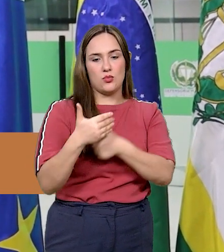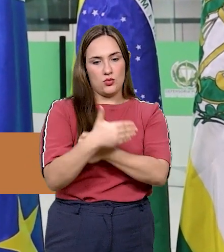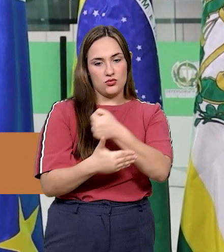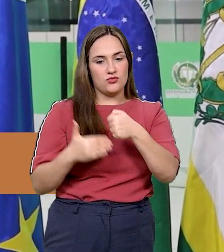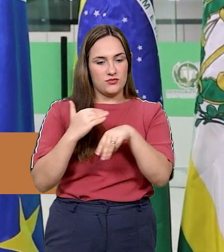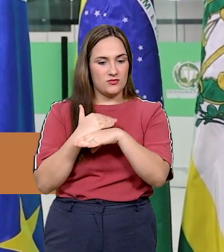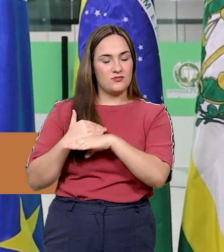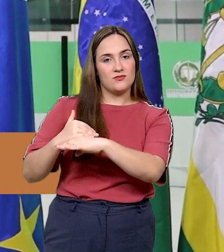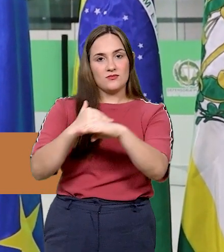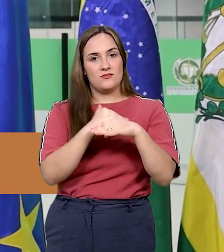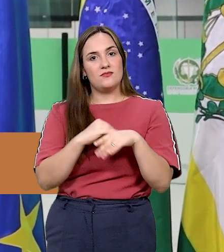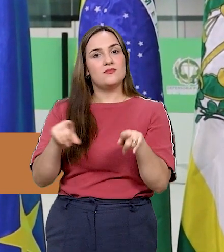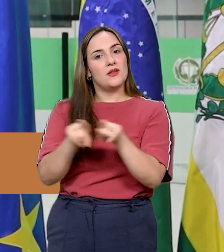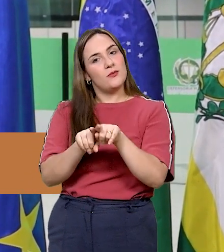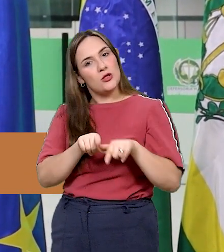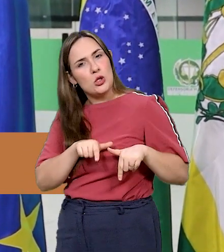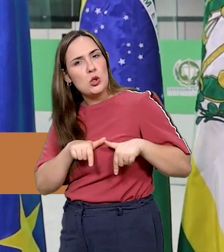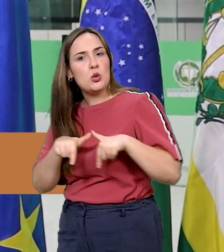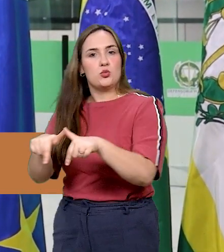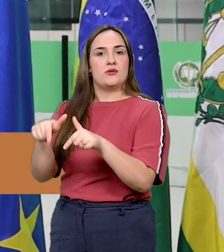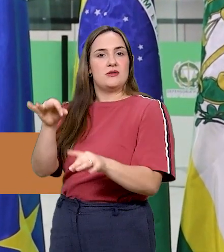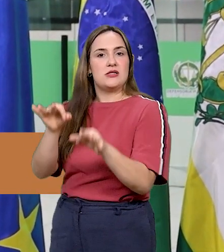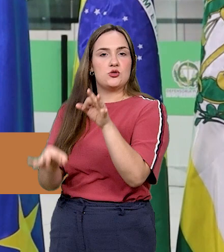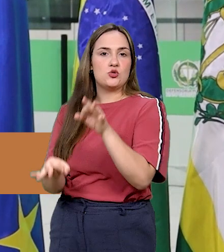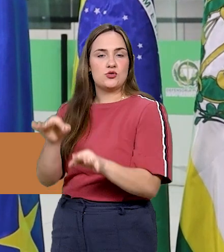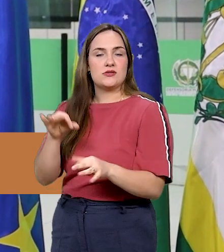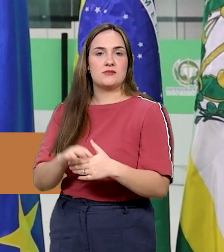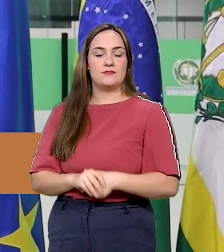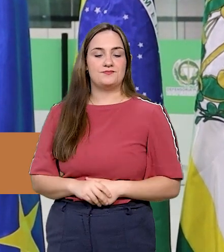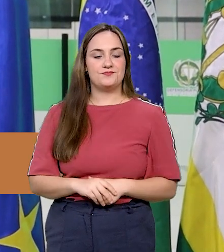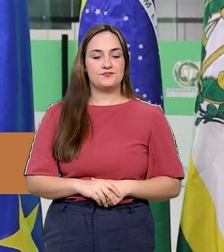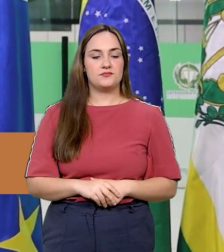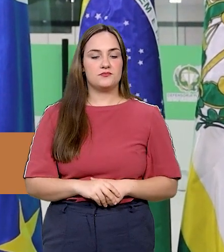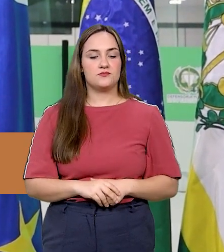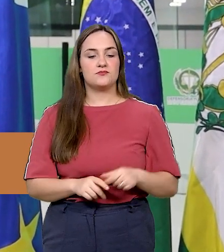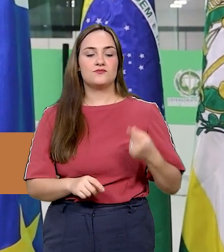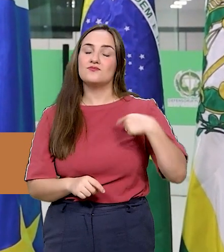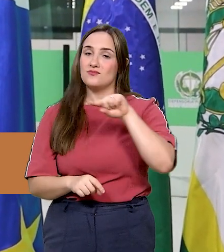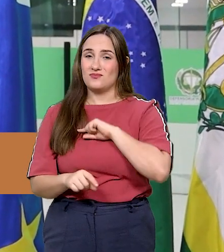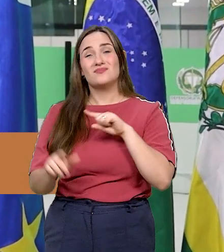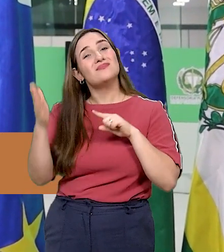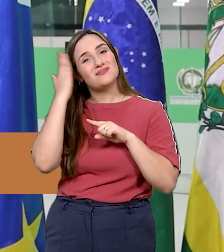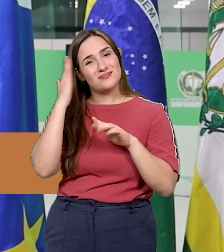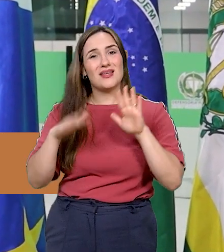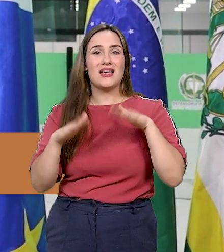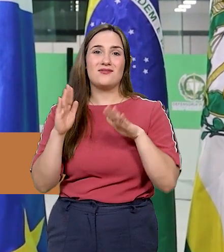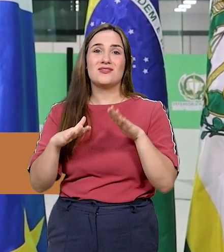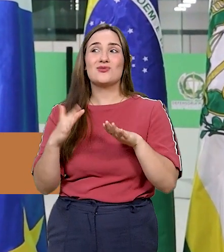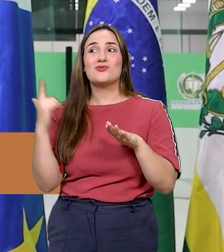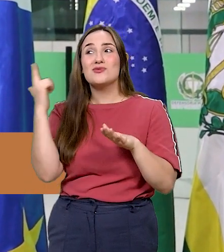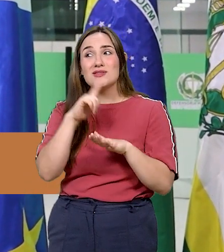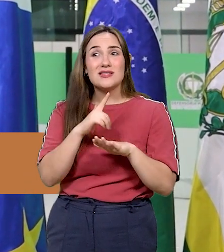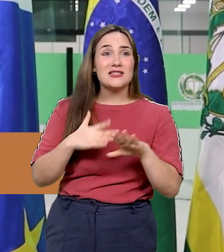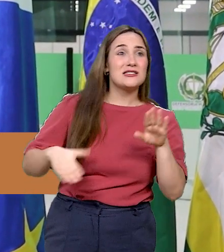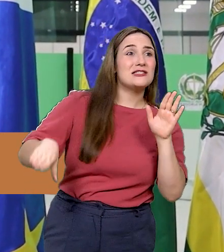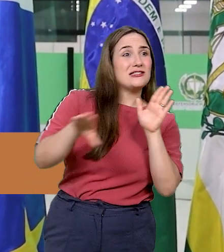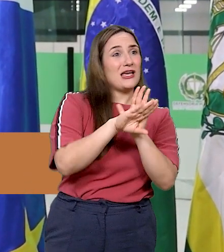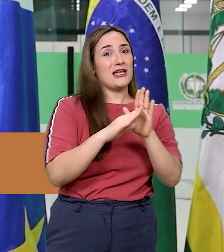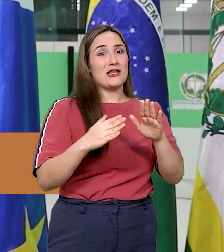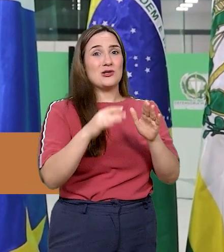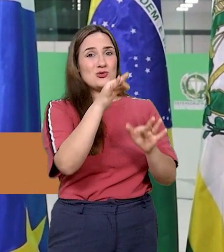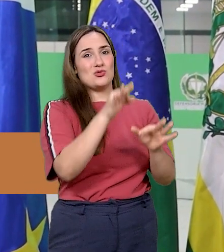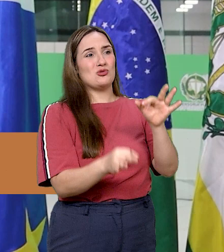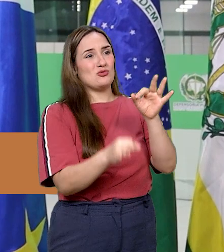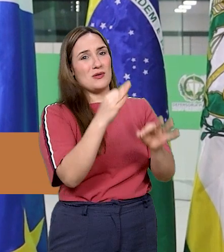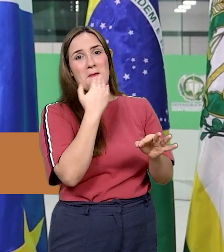da igualdade e a busca incansável pela justiça. Sabemos que muitas vezes o acesso à justiça, com a garantia